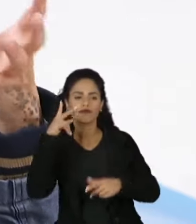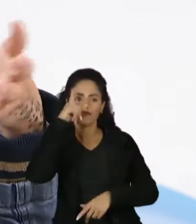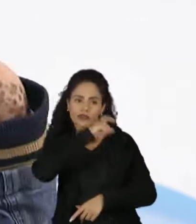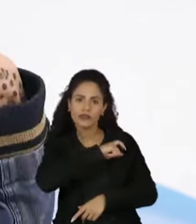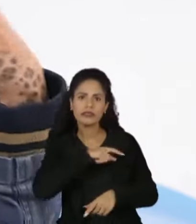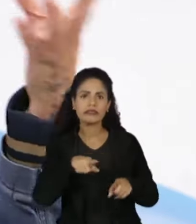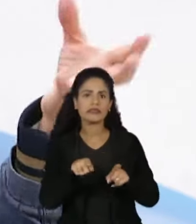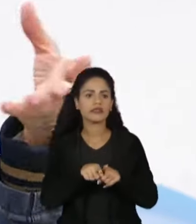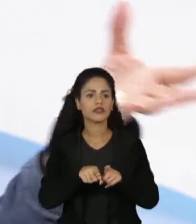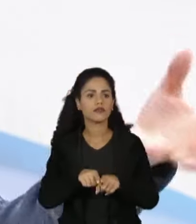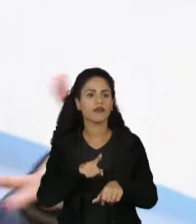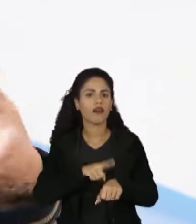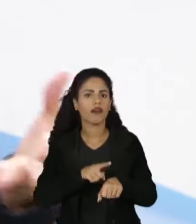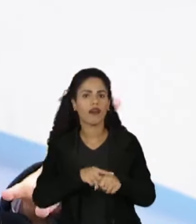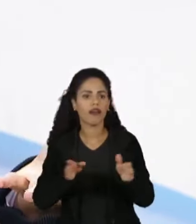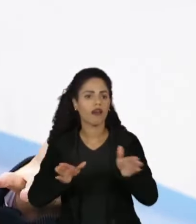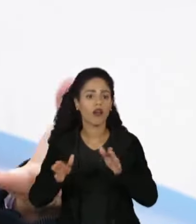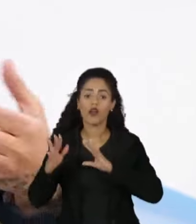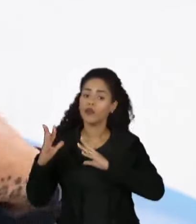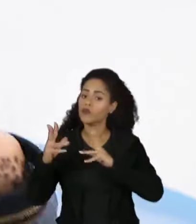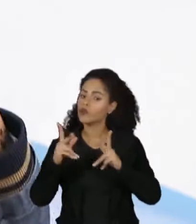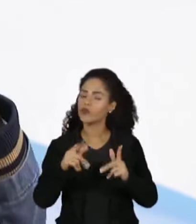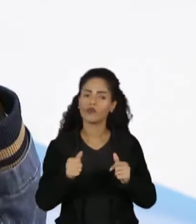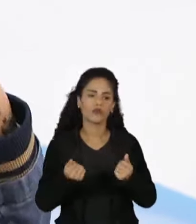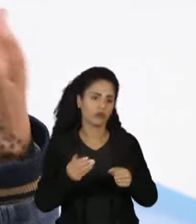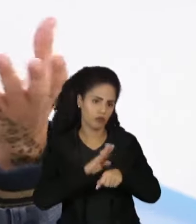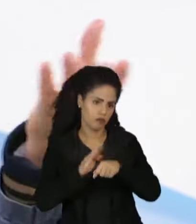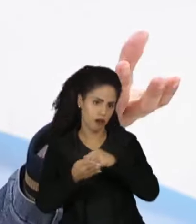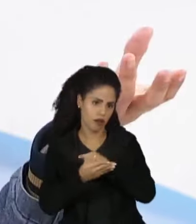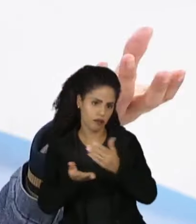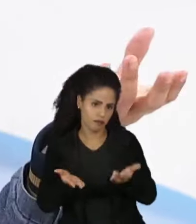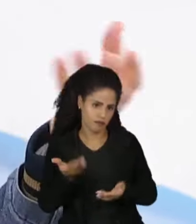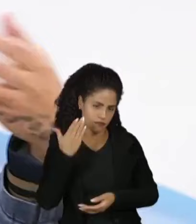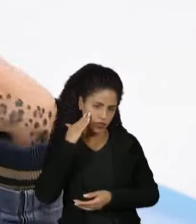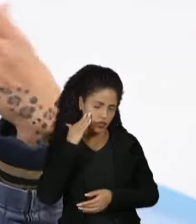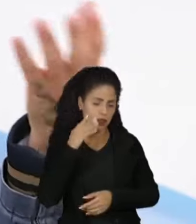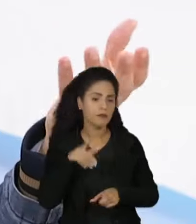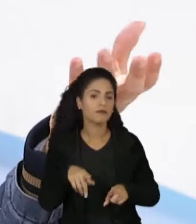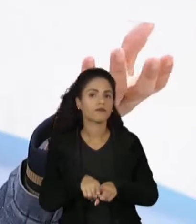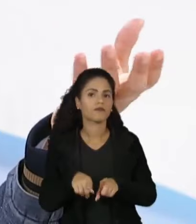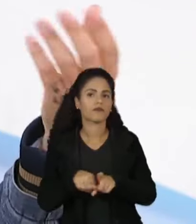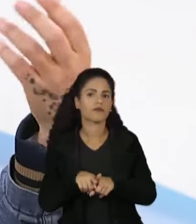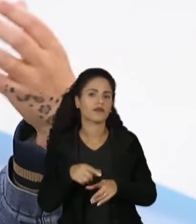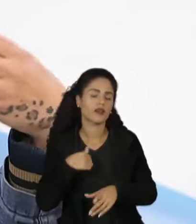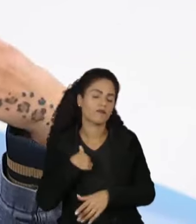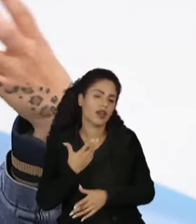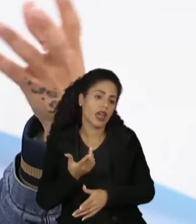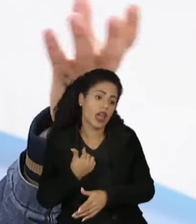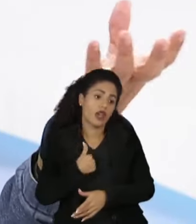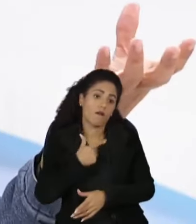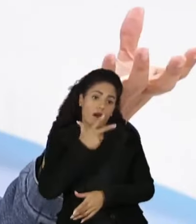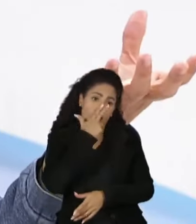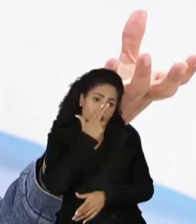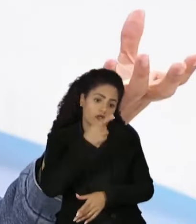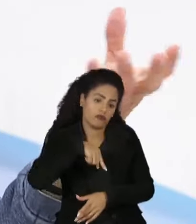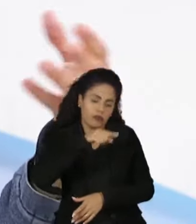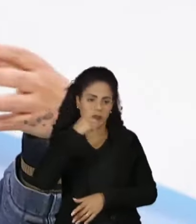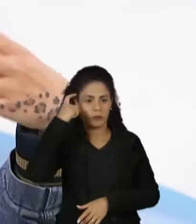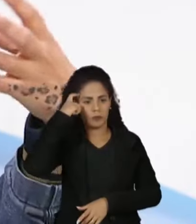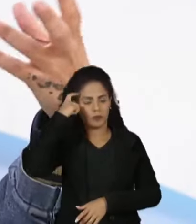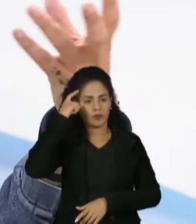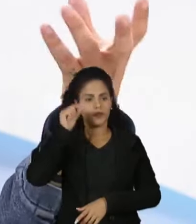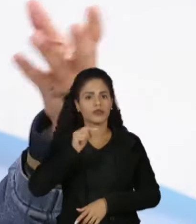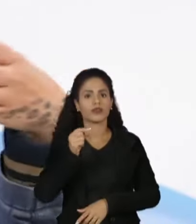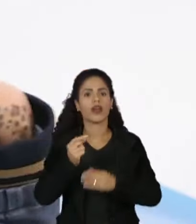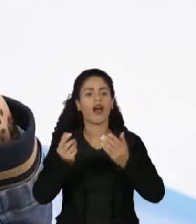parte que você vai atender ali o seu entorno. E aí a parte, porque eu duvido que alguém em sã consciência